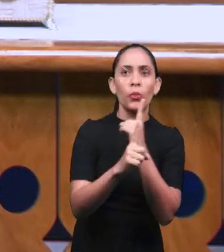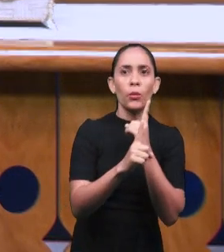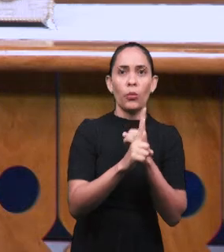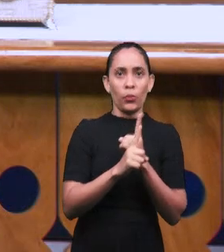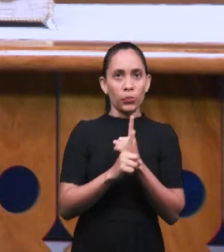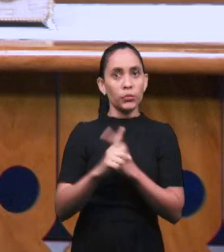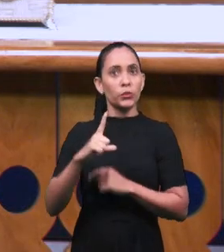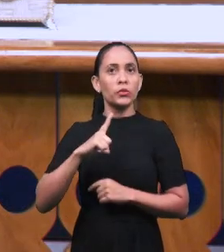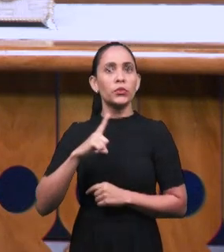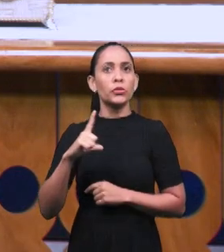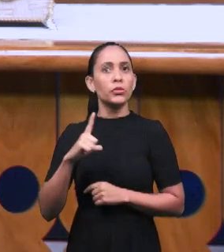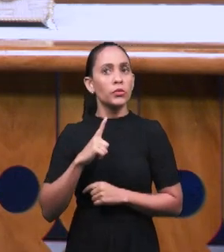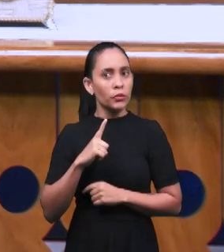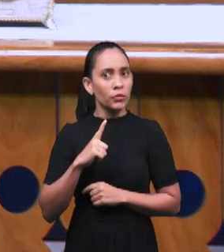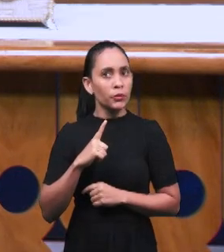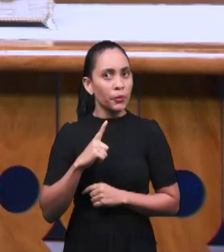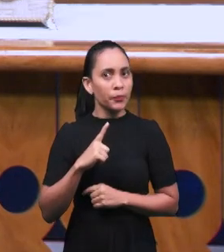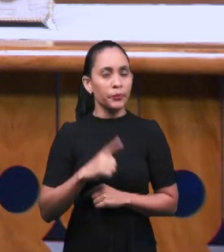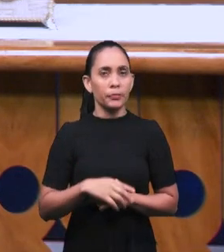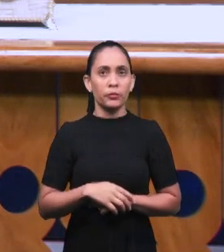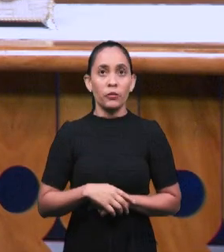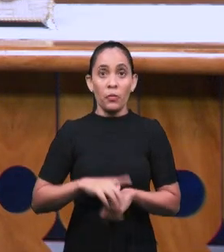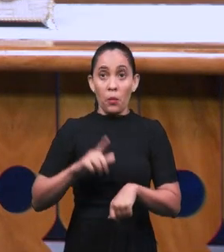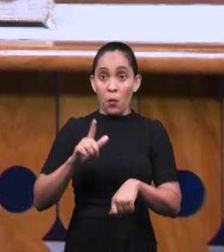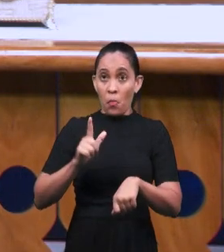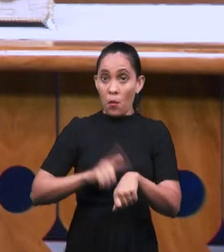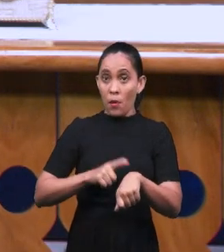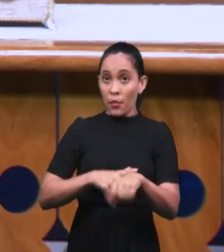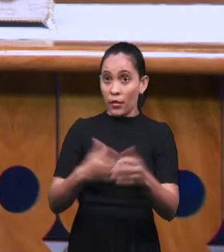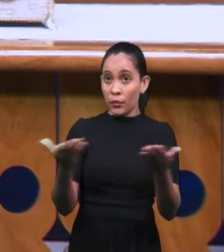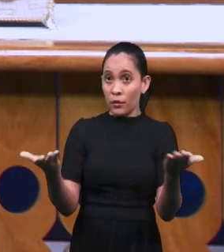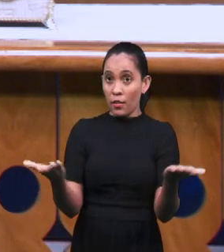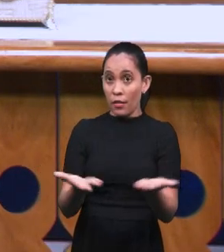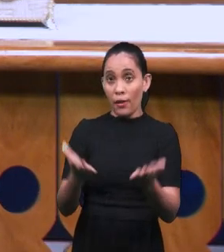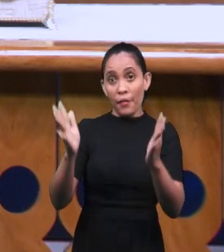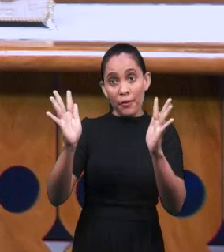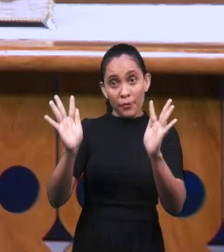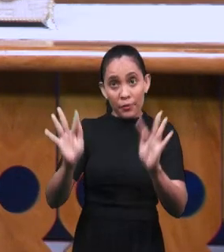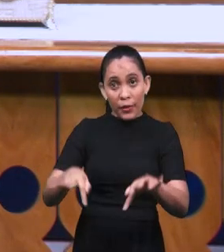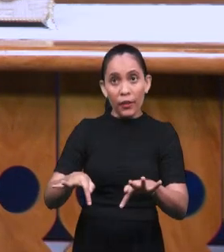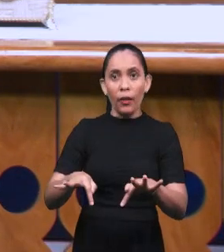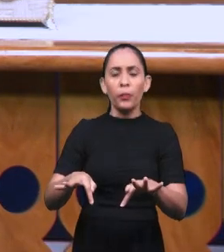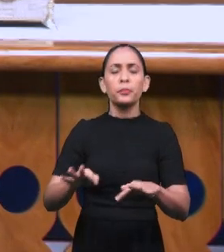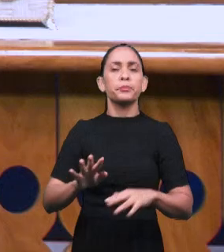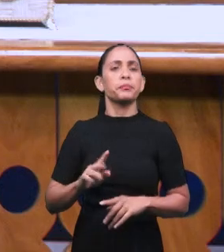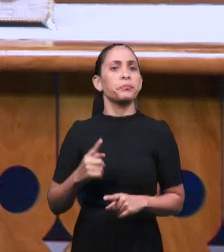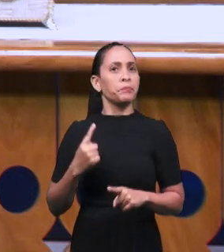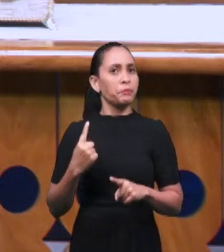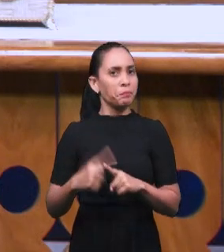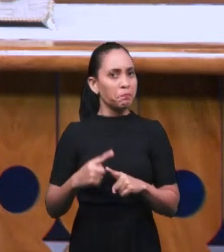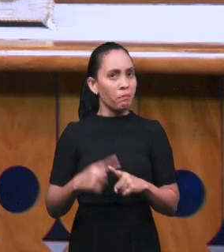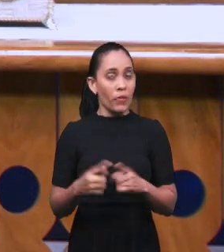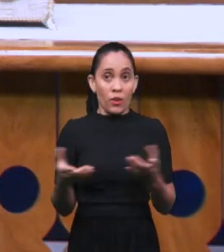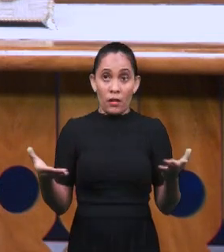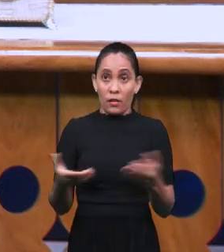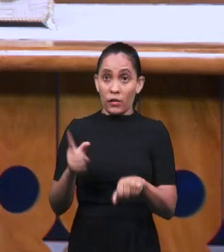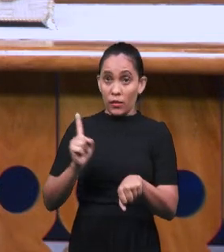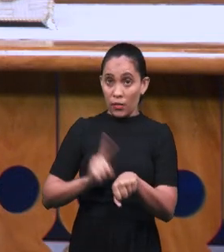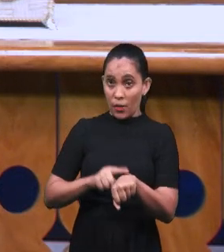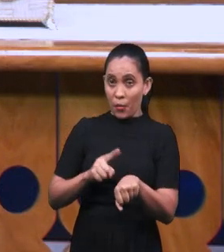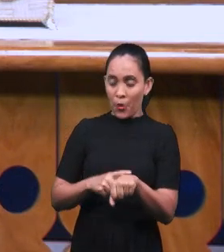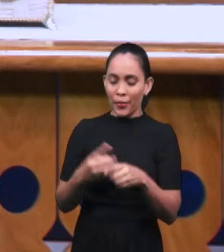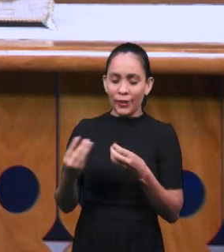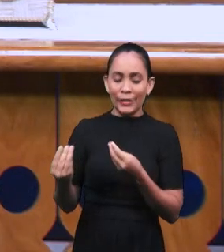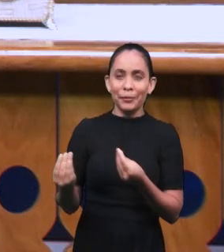que dizem respeito a esse momento final da igreja. Por quê? Porque esse é o momento